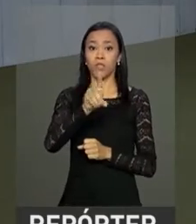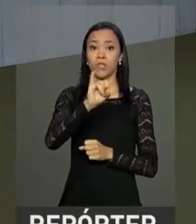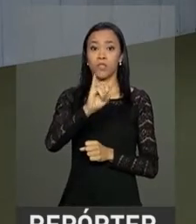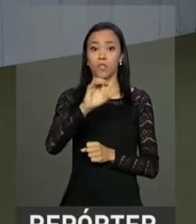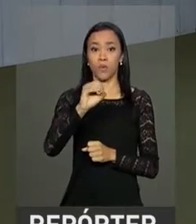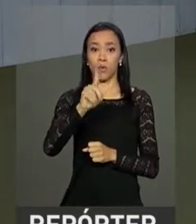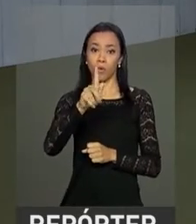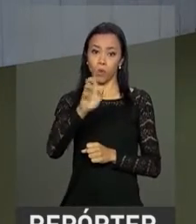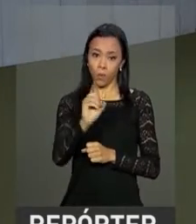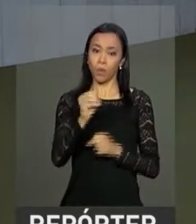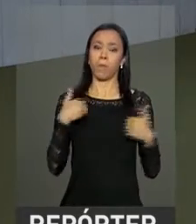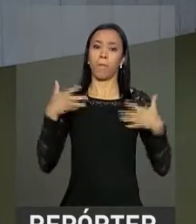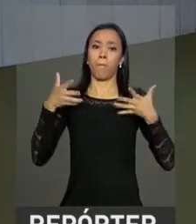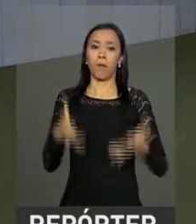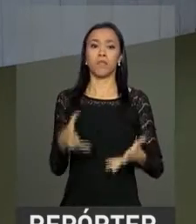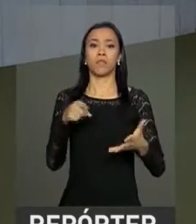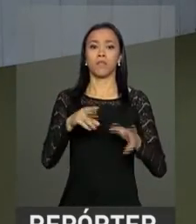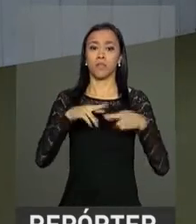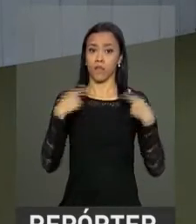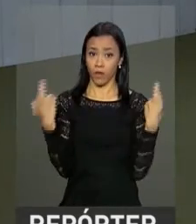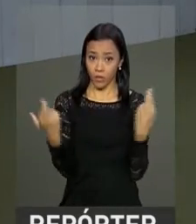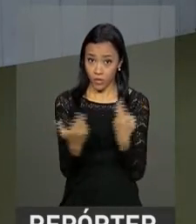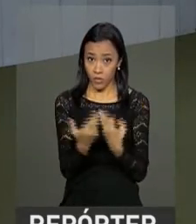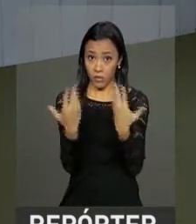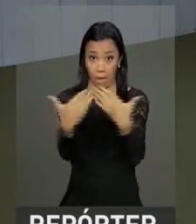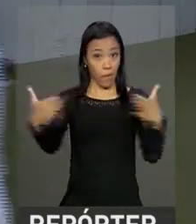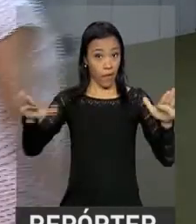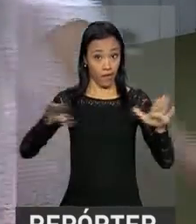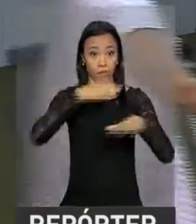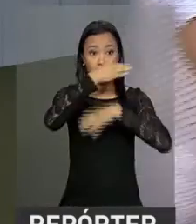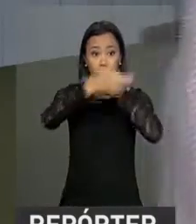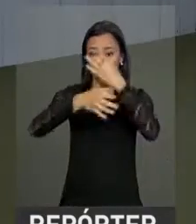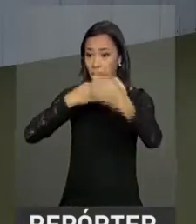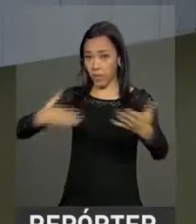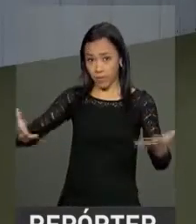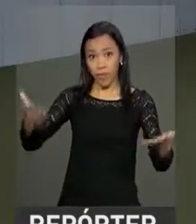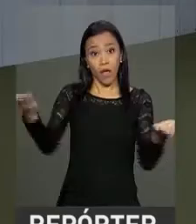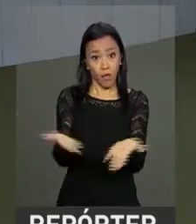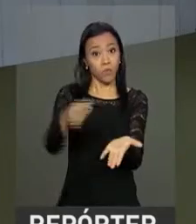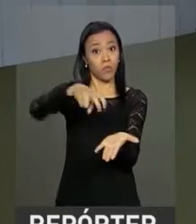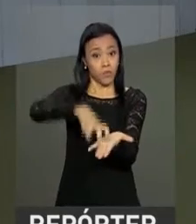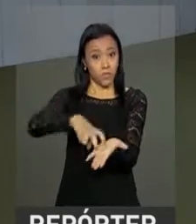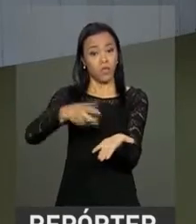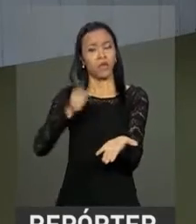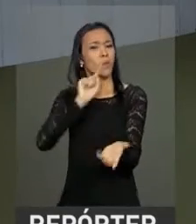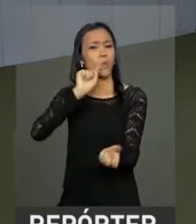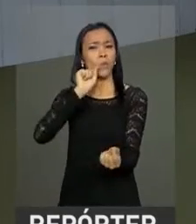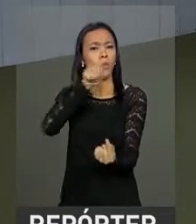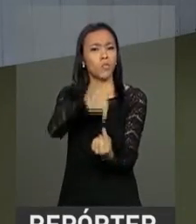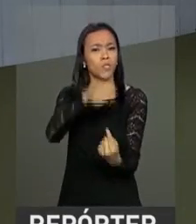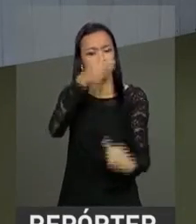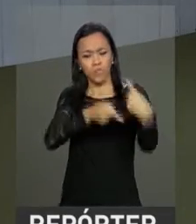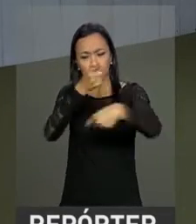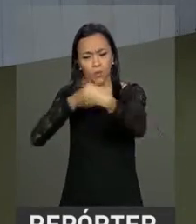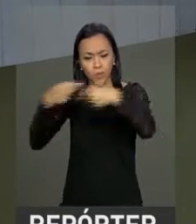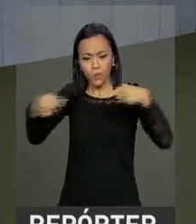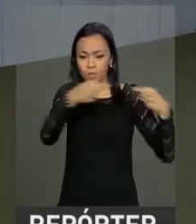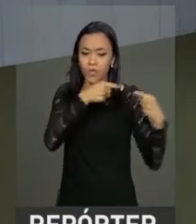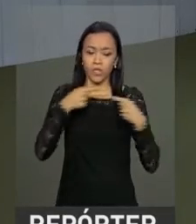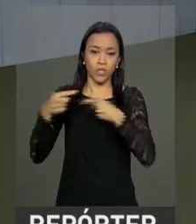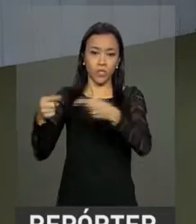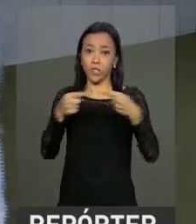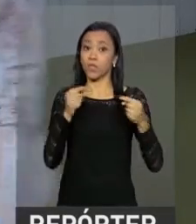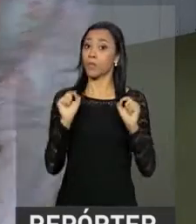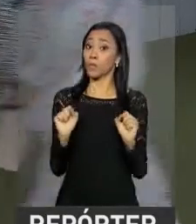participa dessa audiência pública que acontece agora pela manhã e eles vão discutir aí apresentar junto aos parlamentares